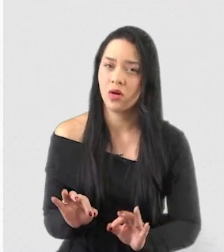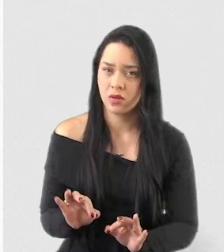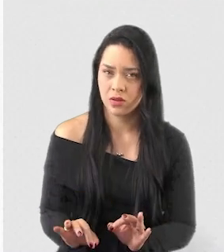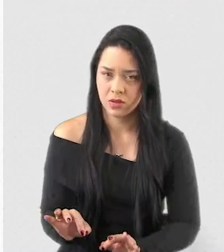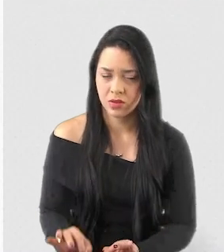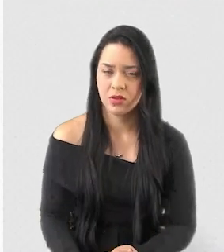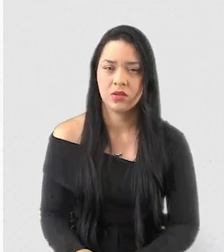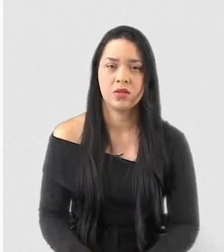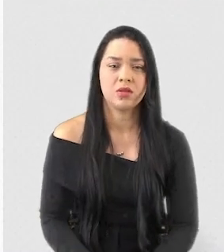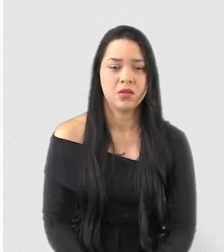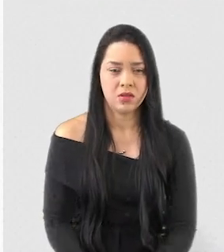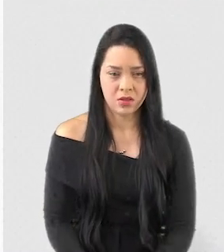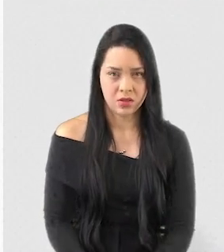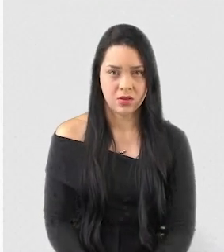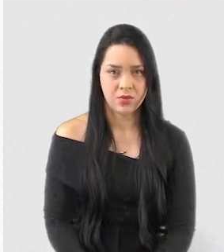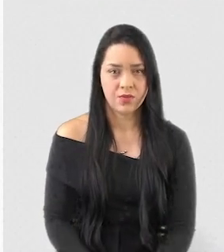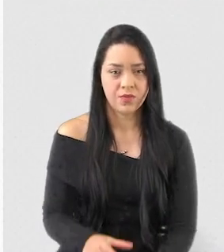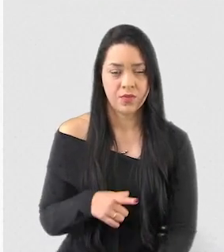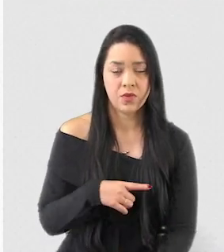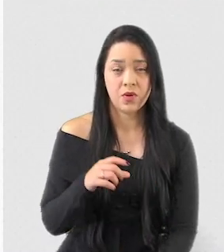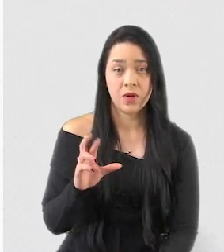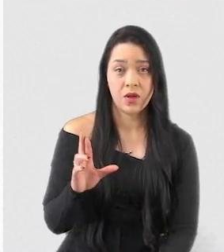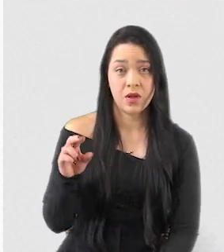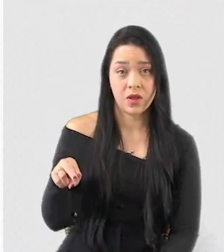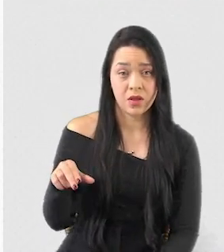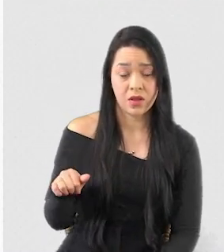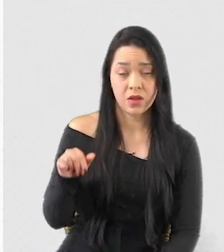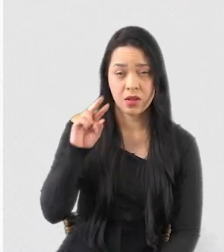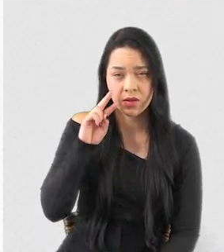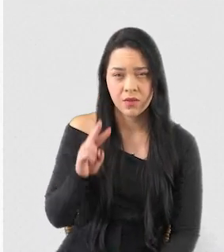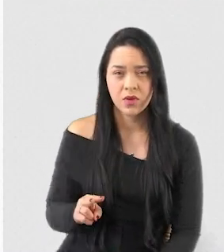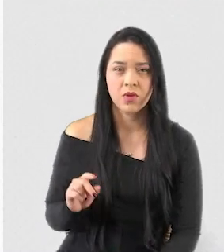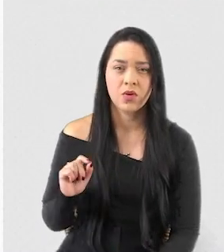bases nitrogenadas no RNA que a gente viu,